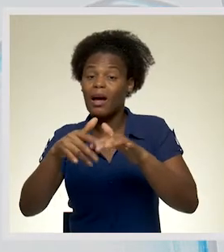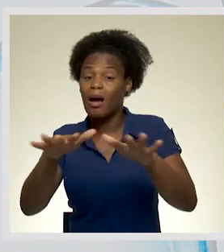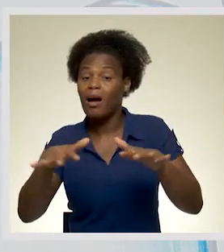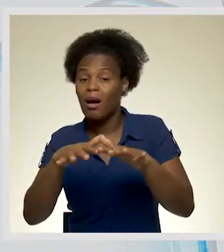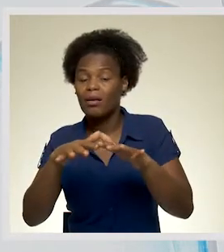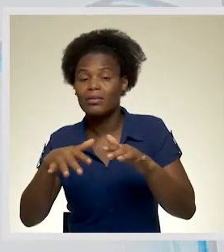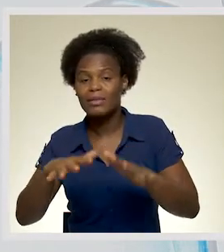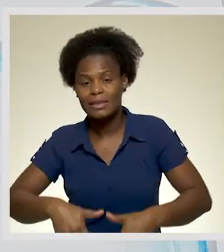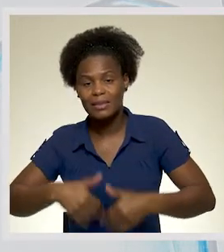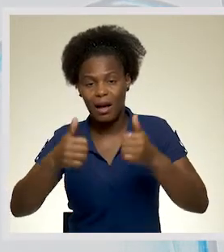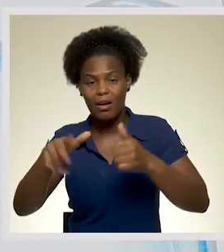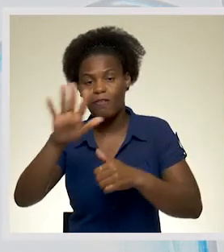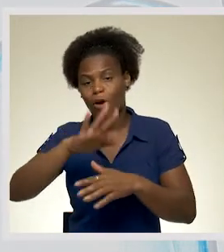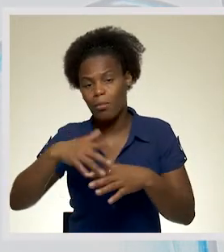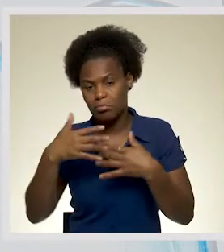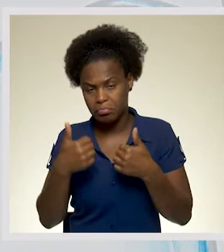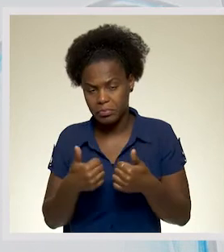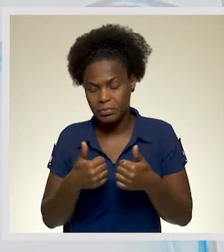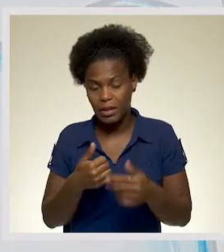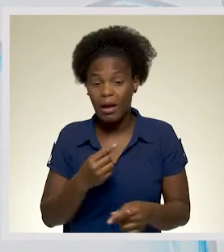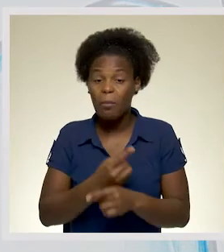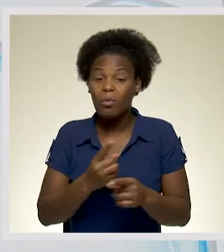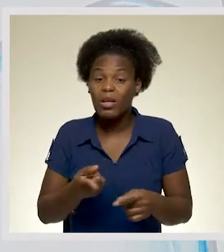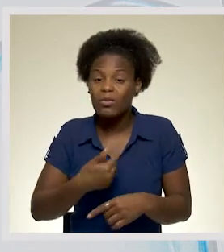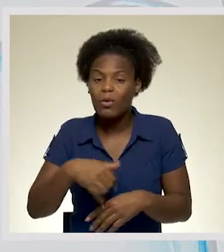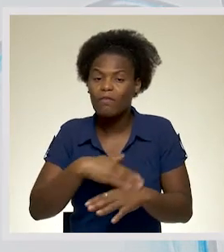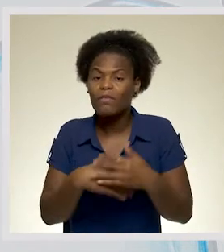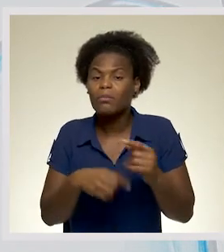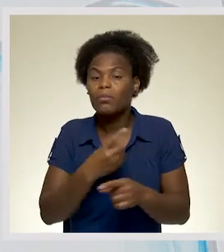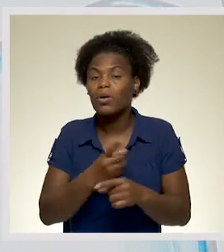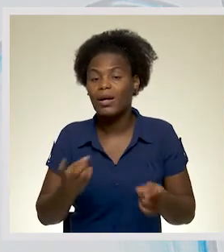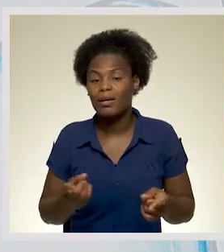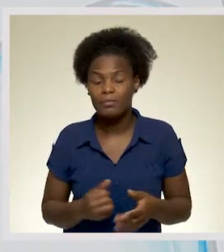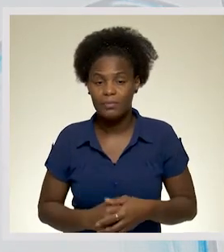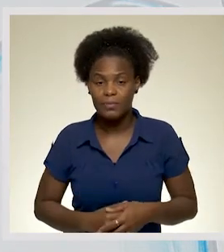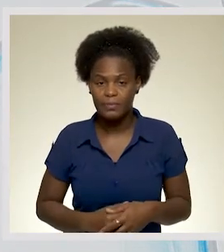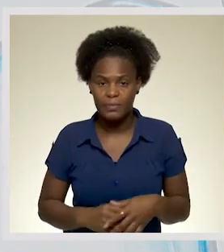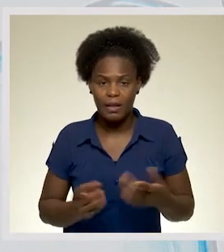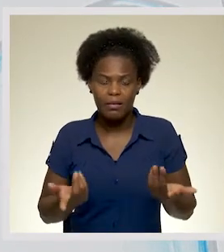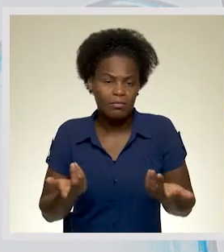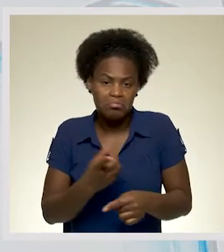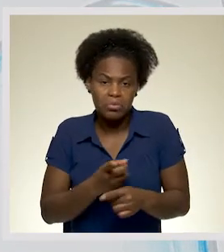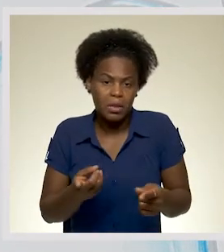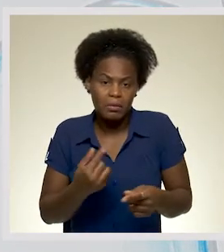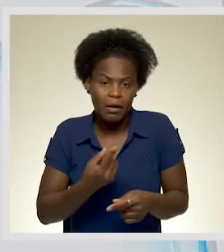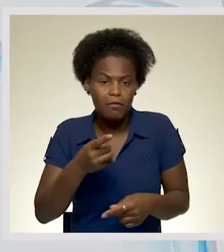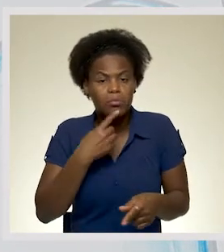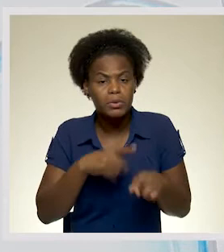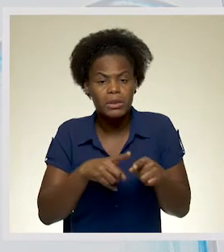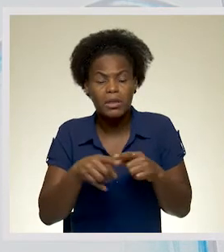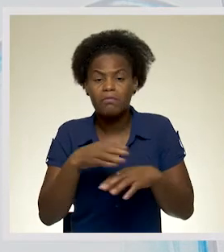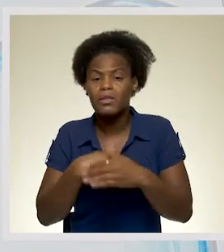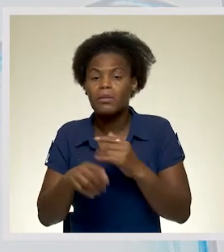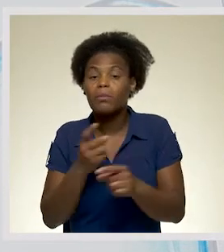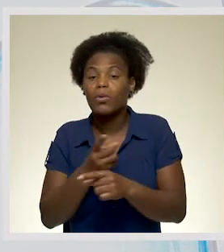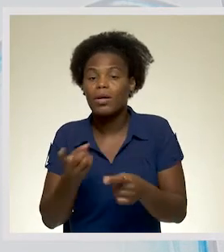Por que devemos fazer isto? Ou por que devemos implementar essas políticas?